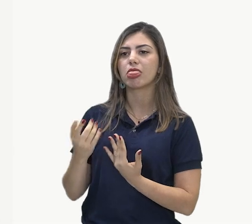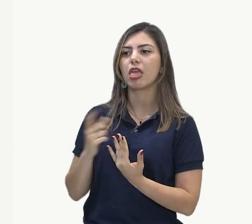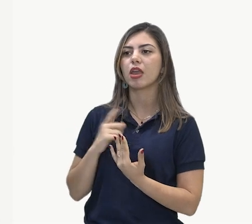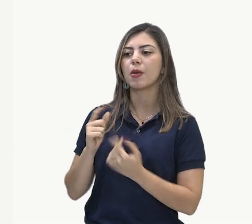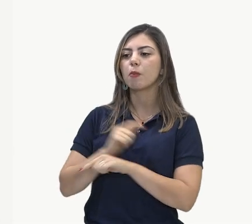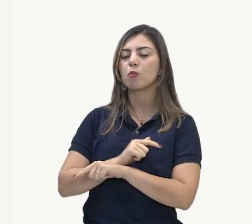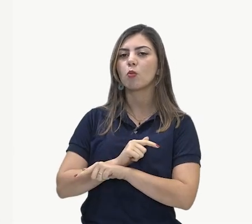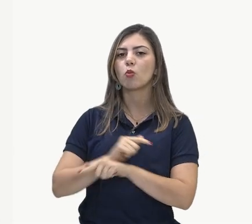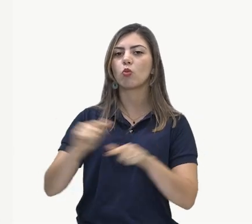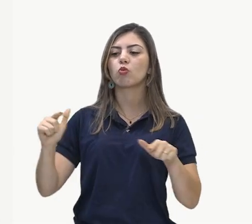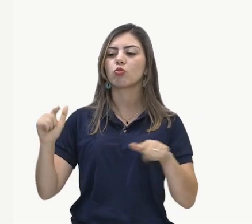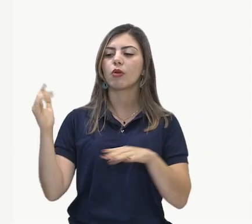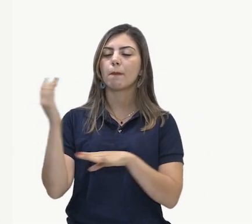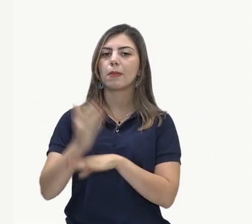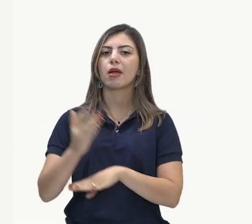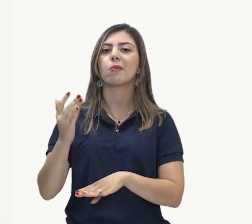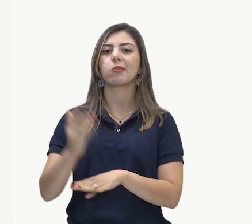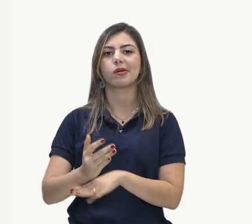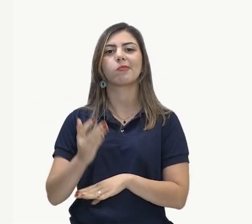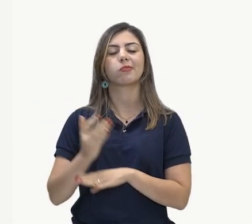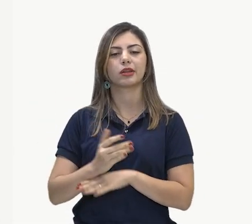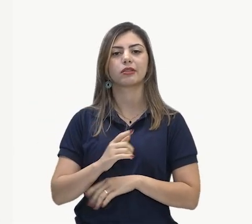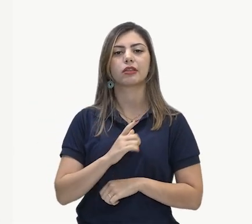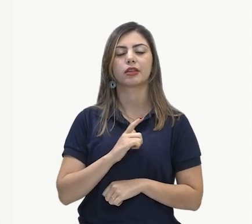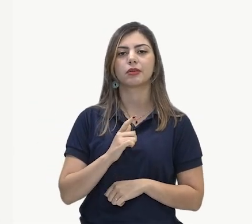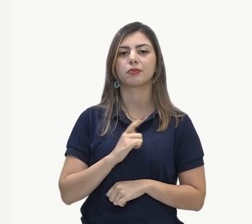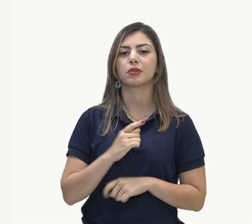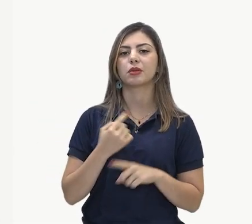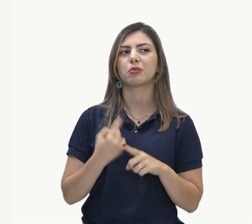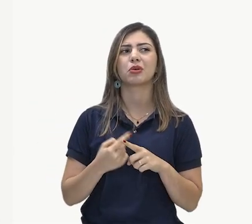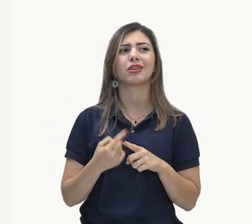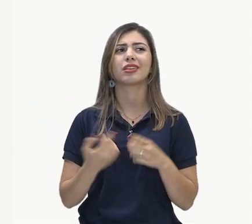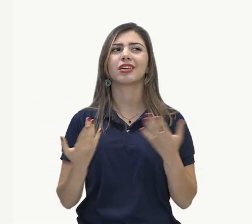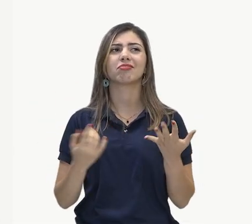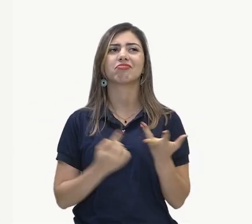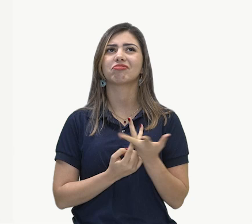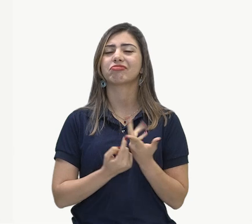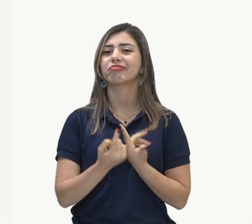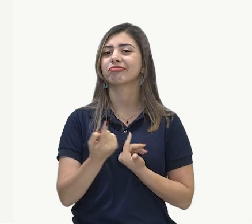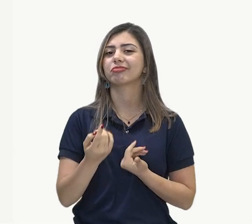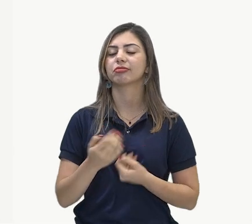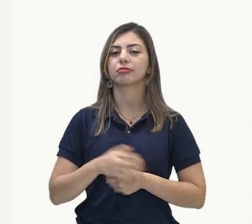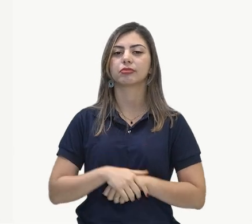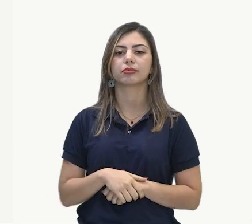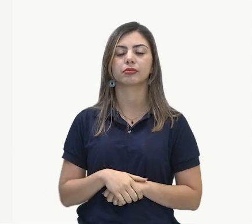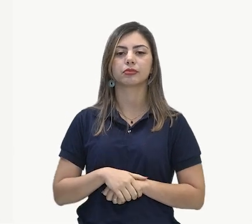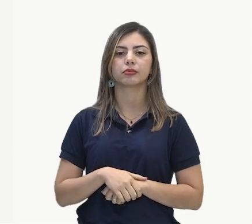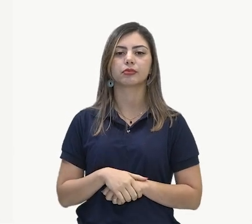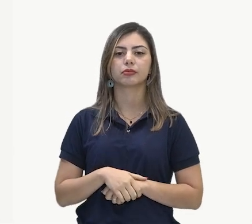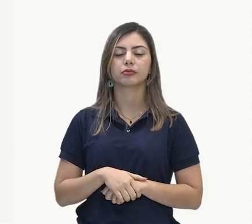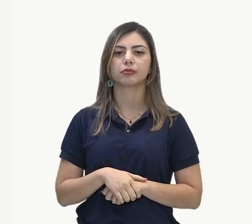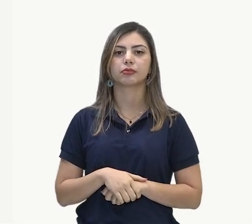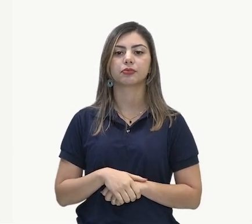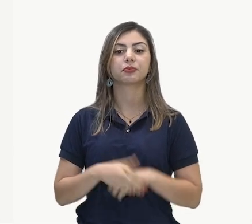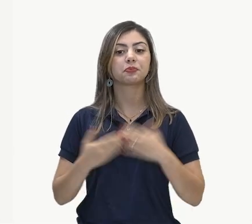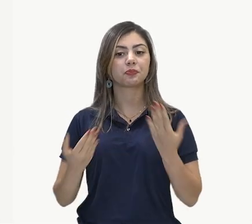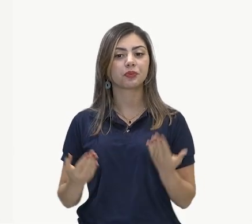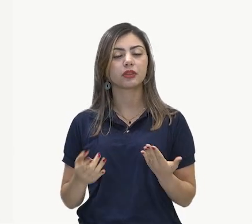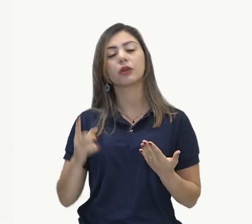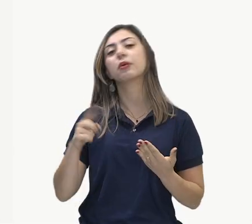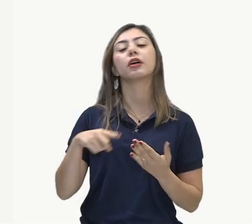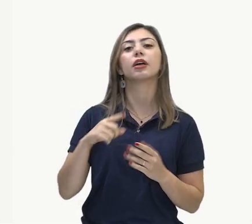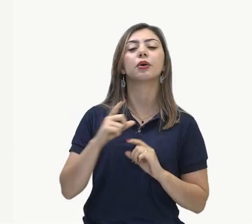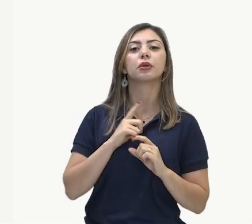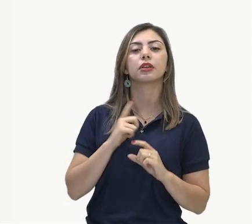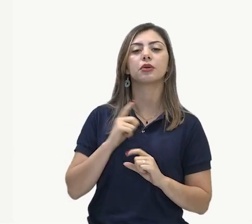Amazônia devido ao desmatamento. E ele vai ocorrer por inúmeras causas. Esse processo